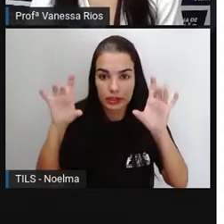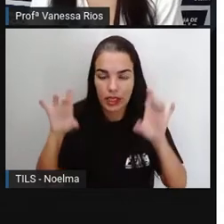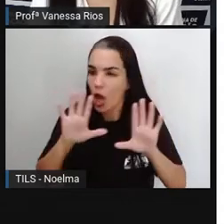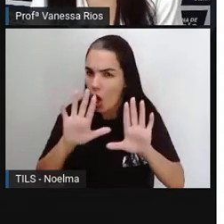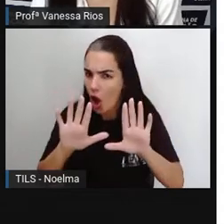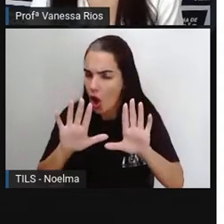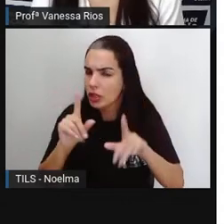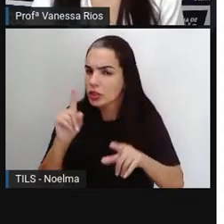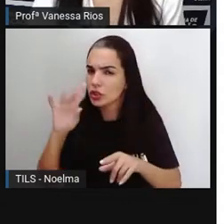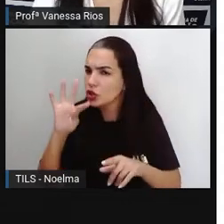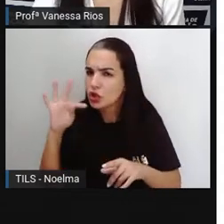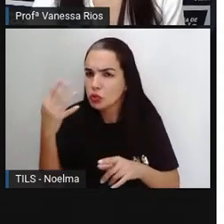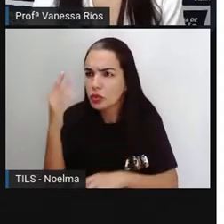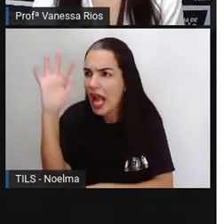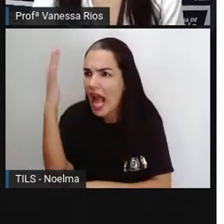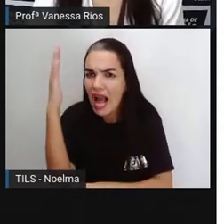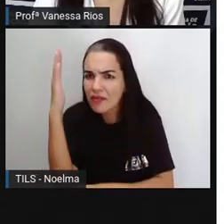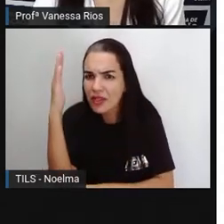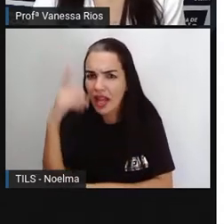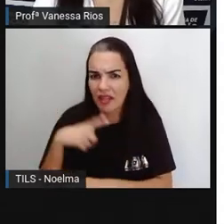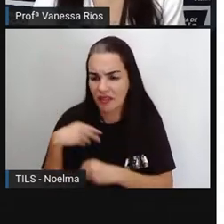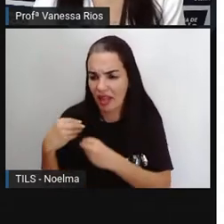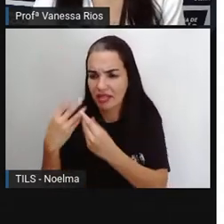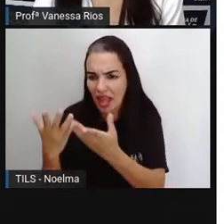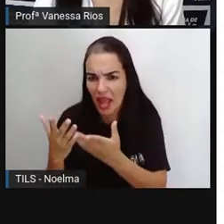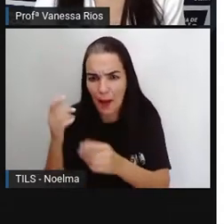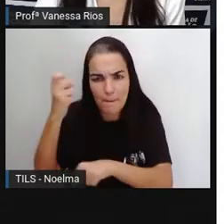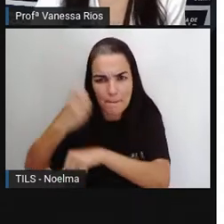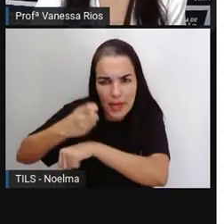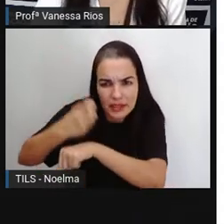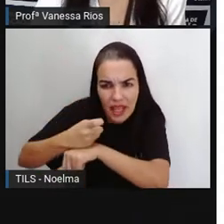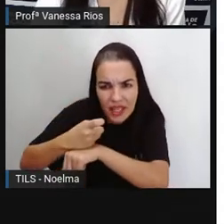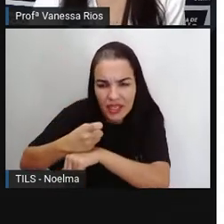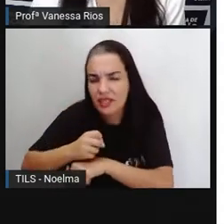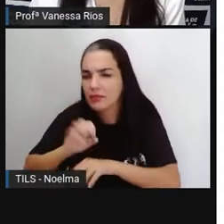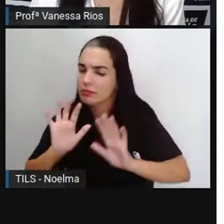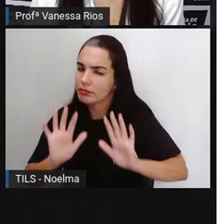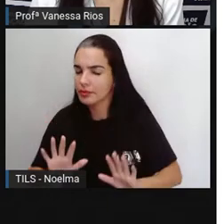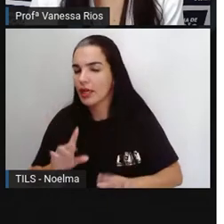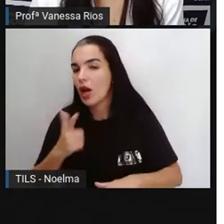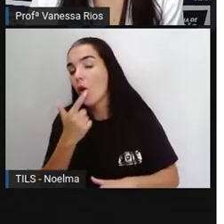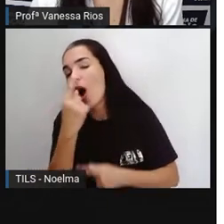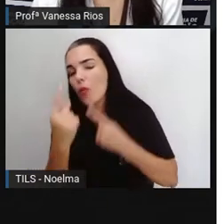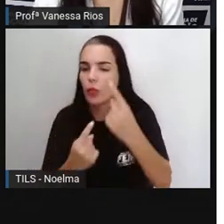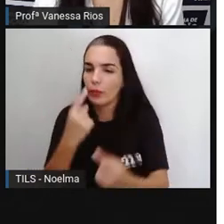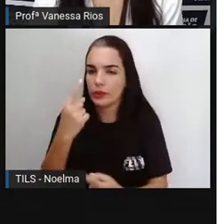toda a árvore que vai poder oferecer a madeira como matéria-prima.